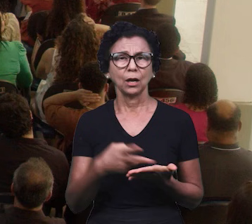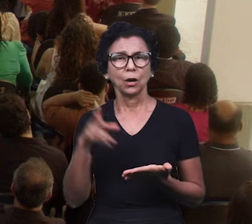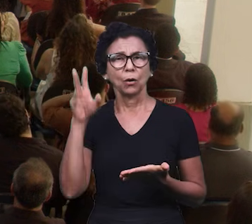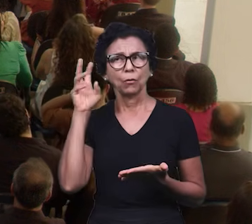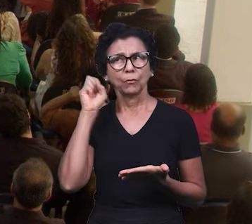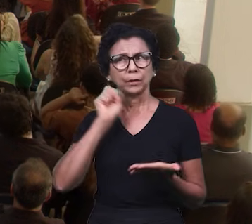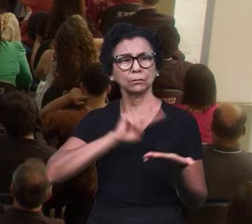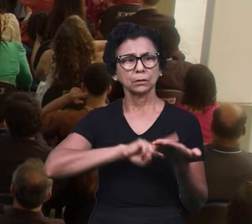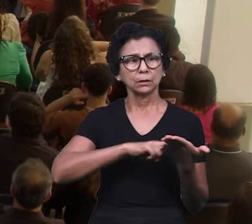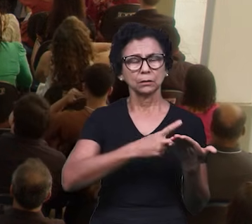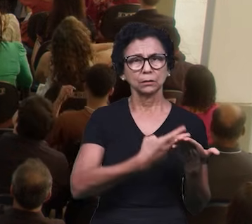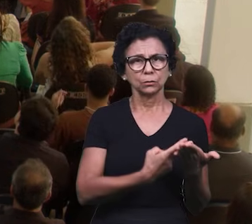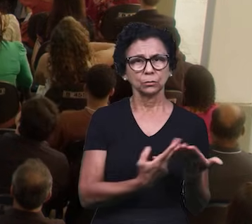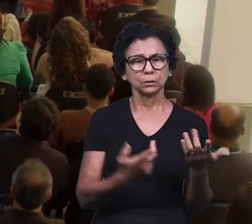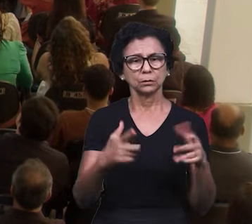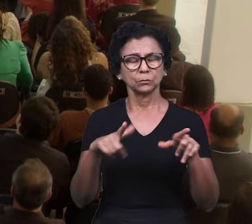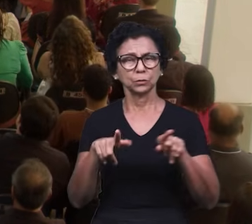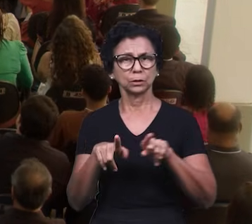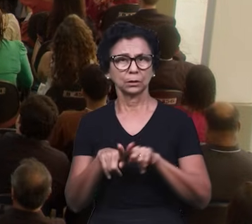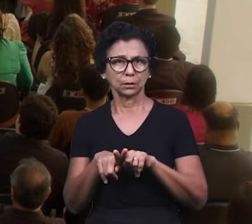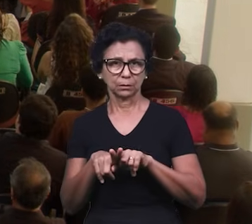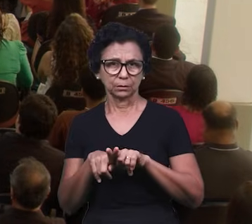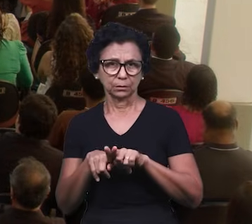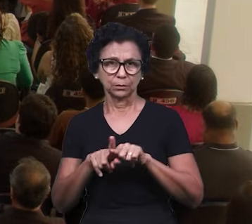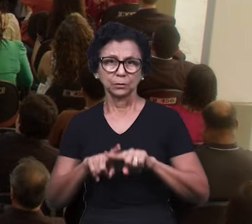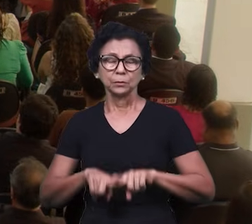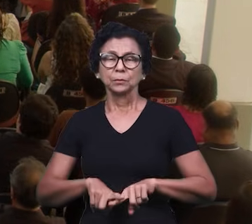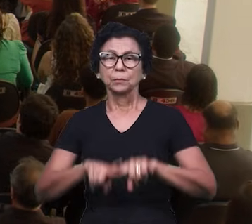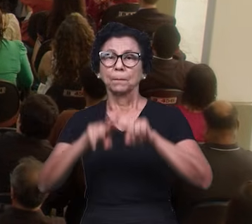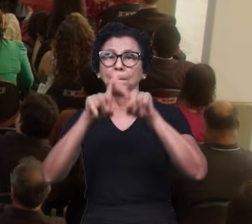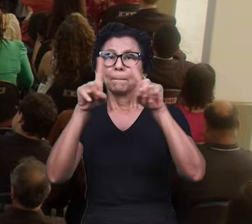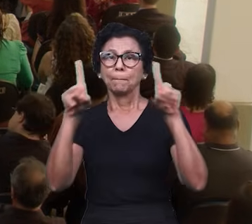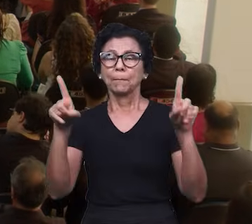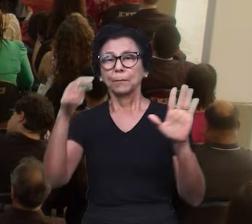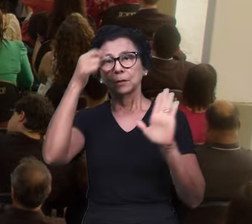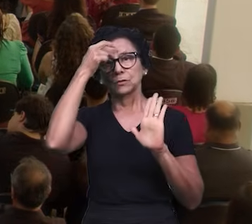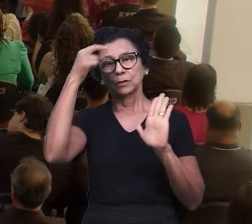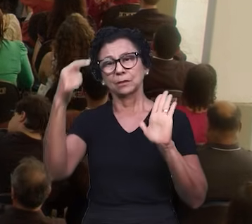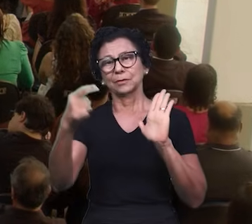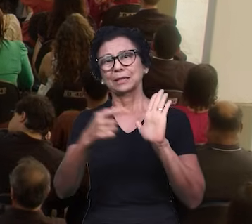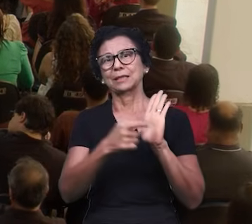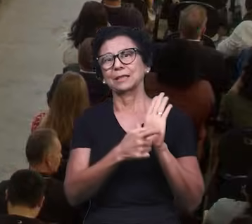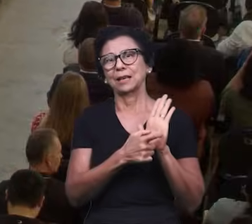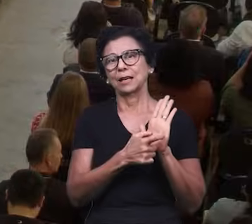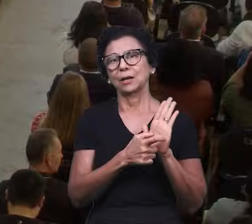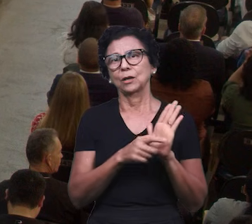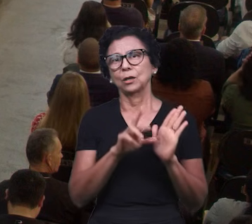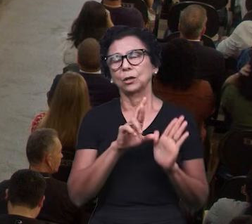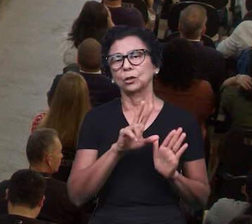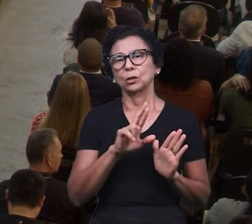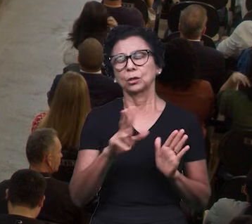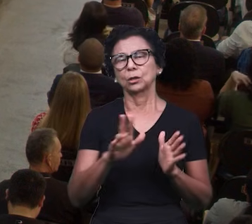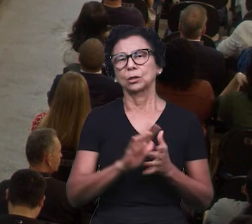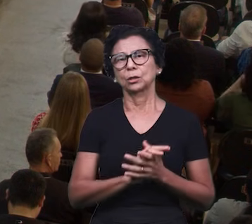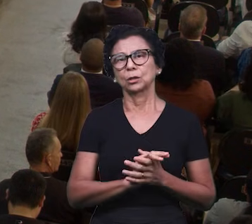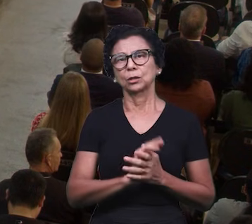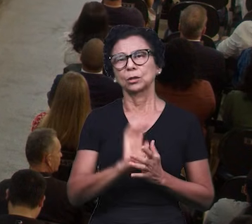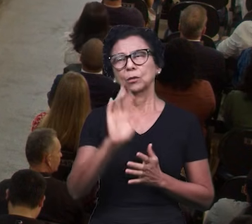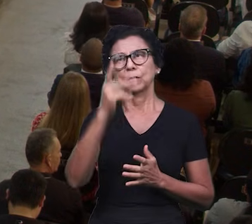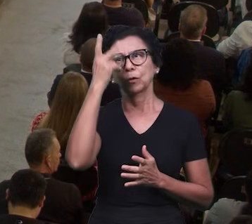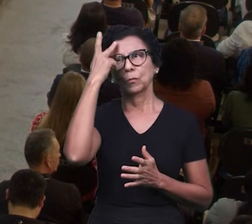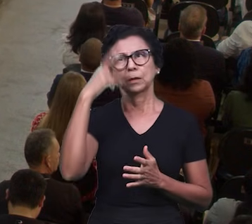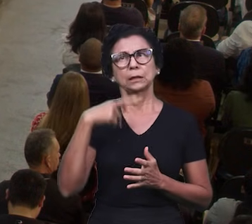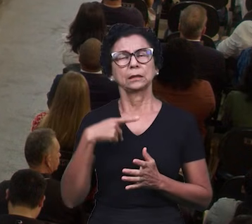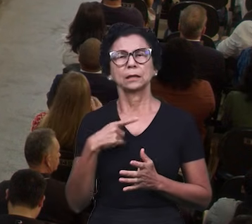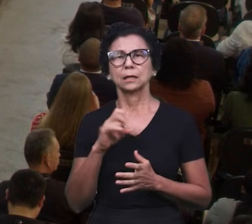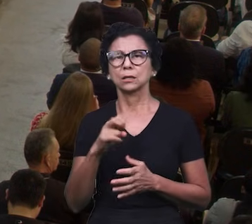gente está fazendo para uma semana depois. E aí usa o quê? Não usa uma pessoa física, usa a própria